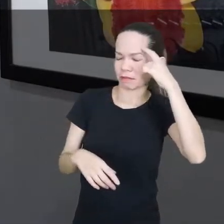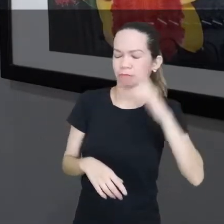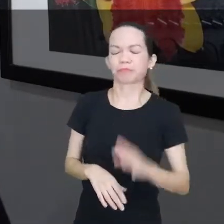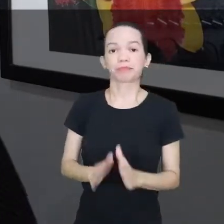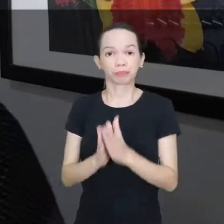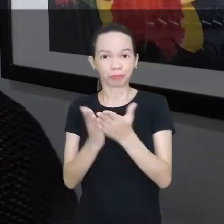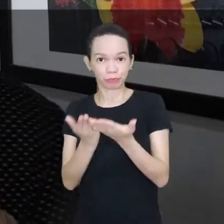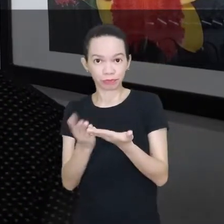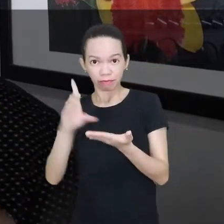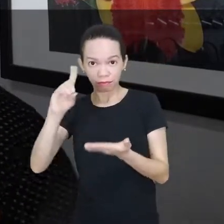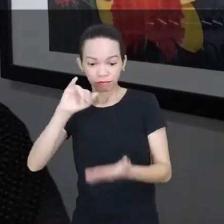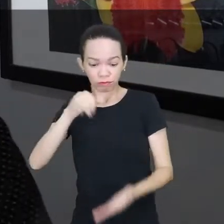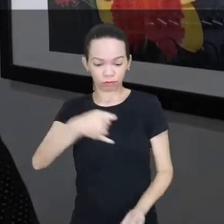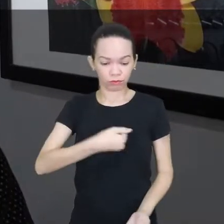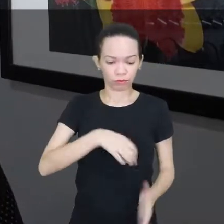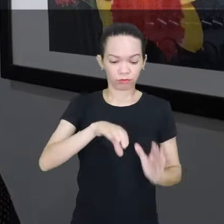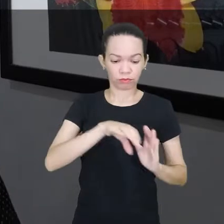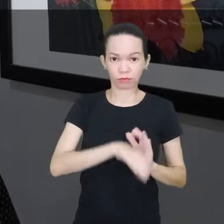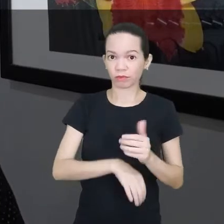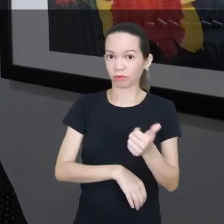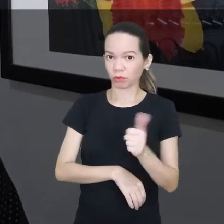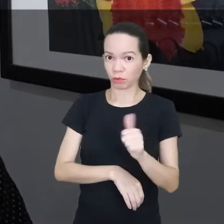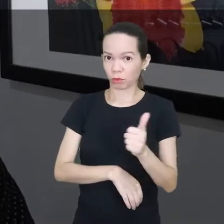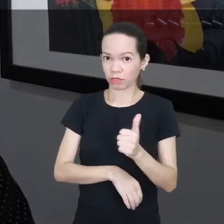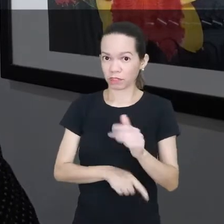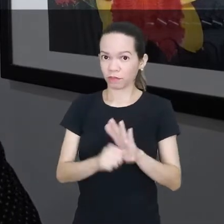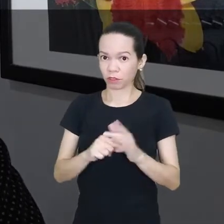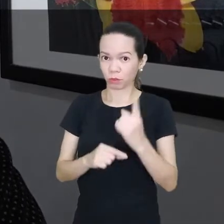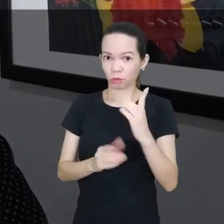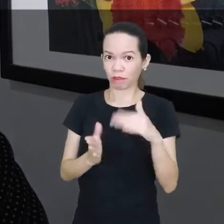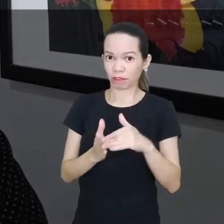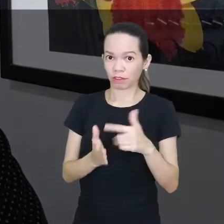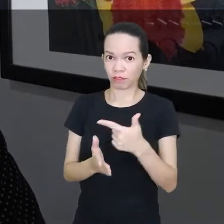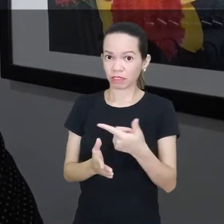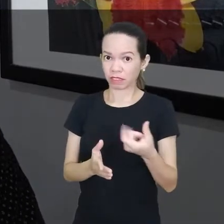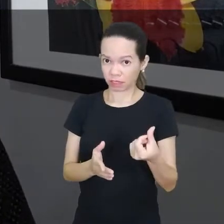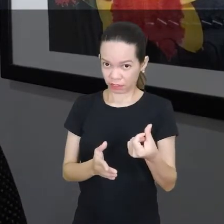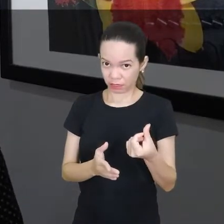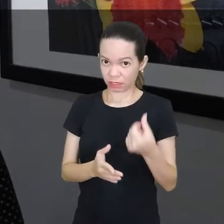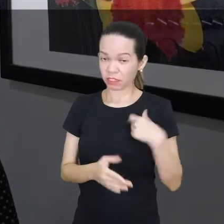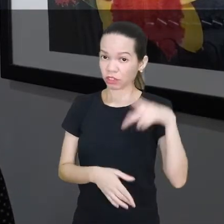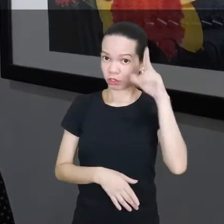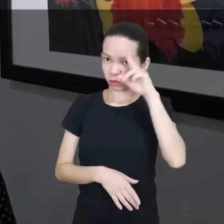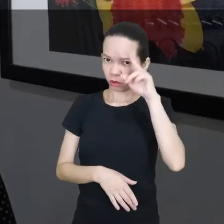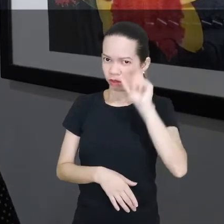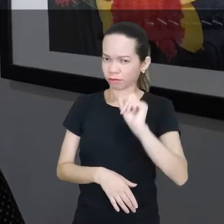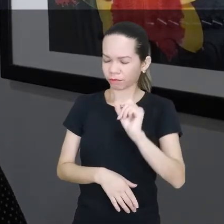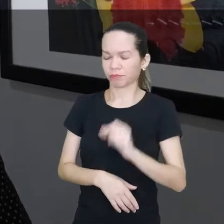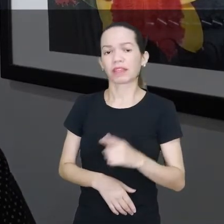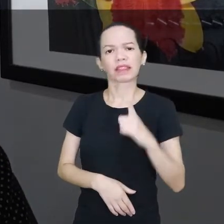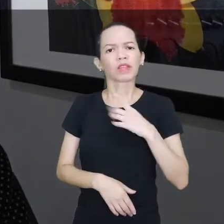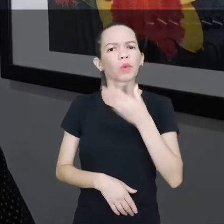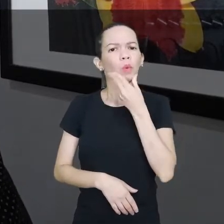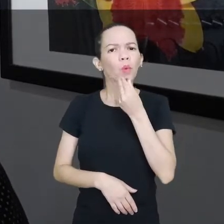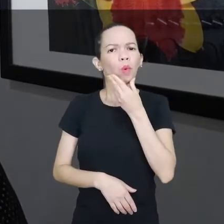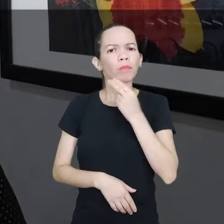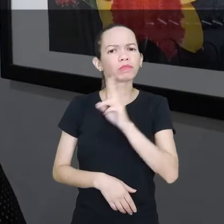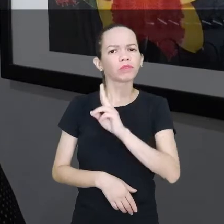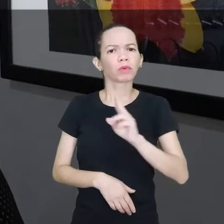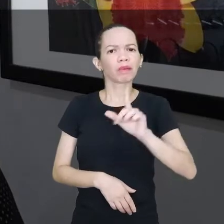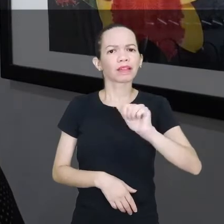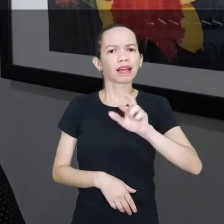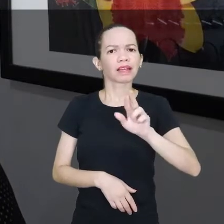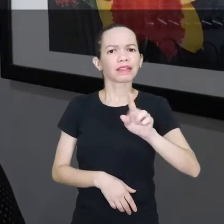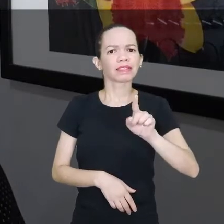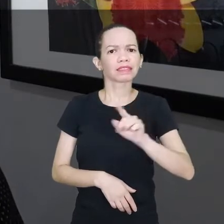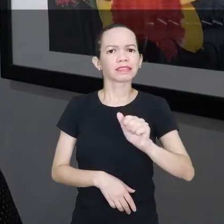João capítulo 11, de 1 a 26, conta uma história muito interessante e muito conhecida da palavra de Deus. Havia um homem chamado Lázaro.